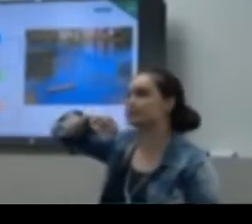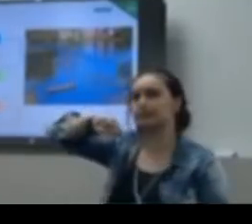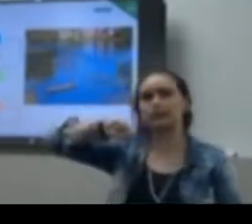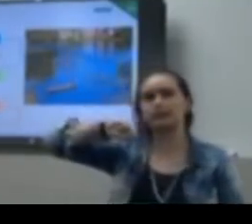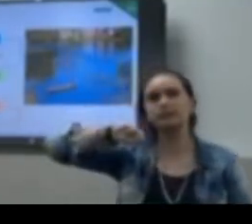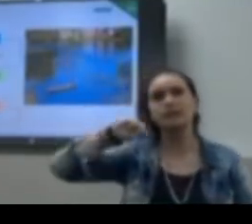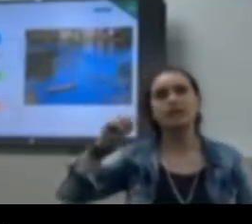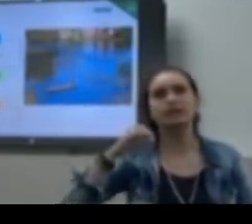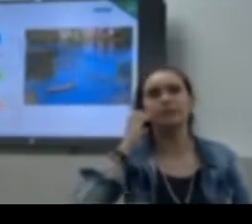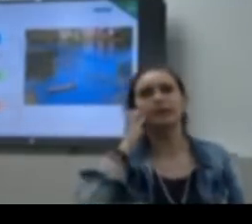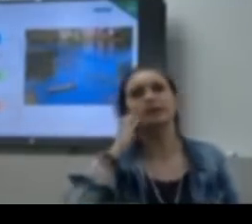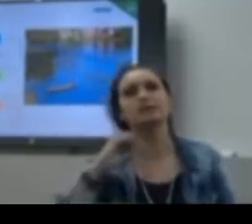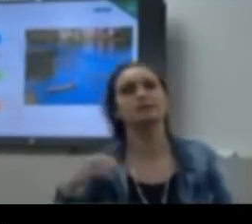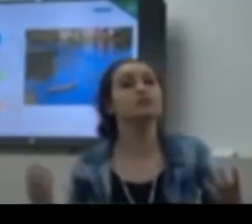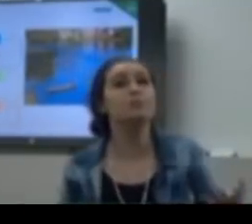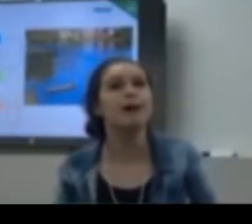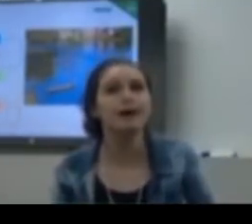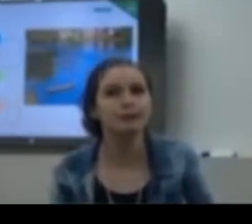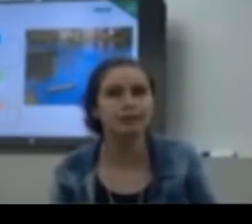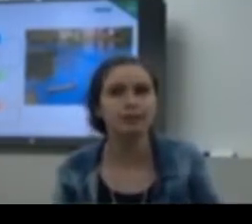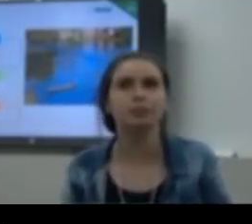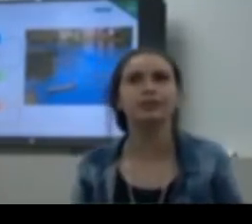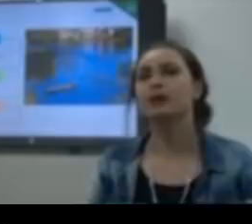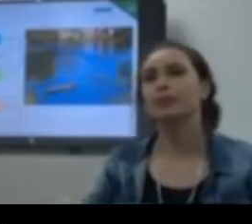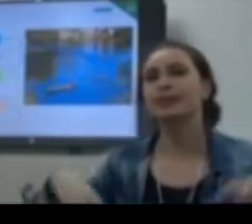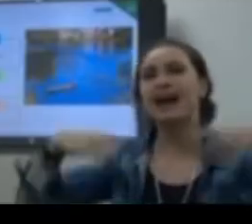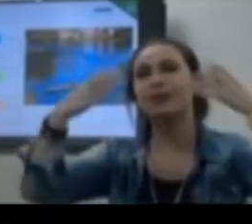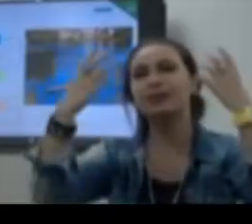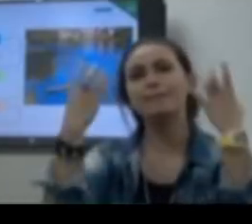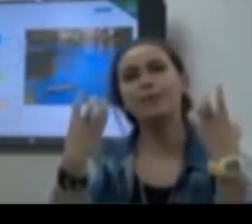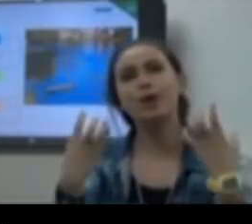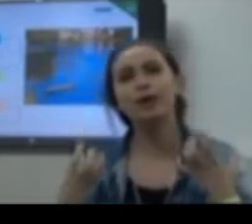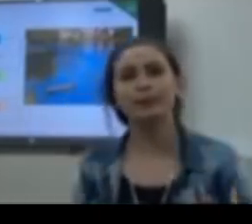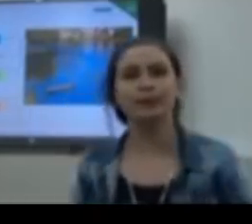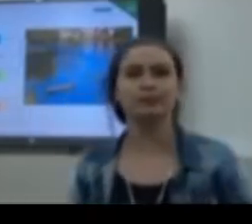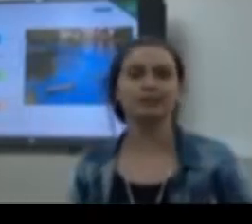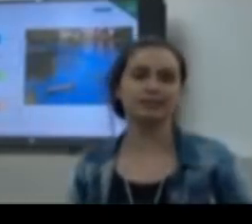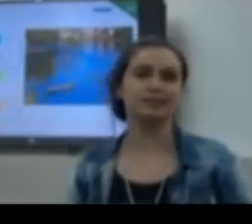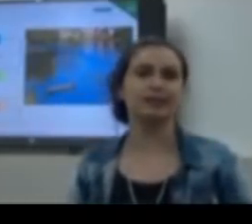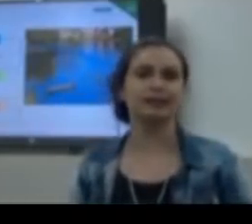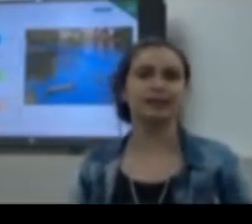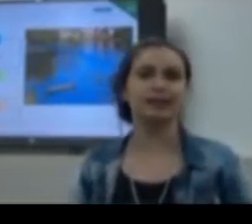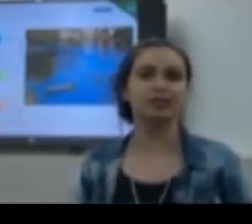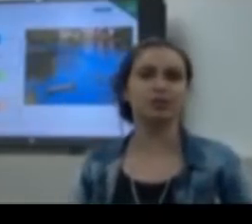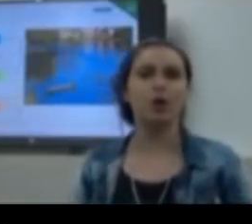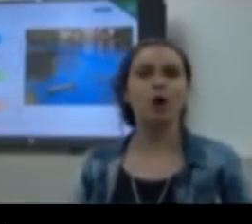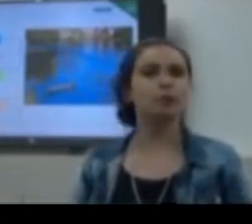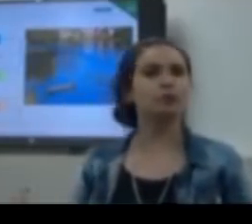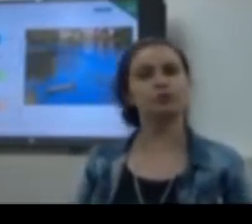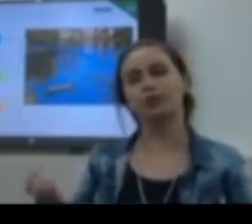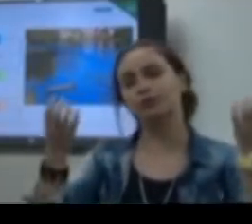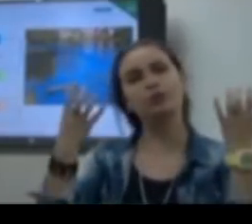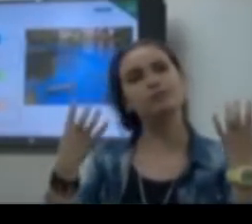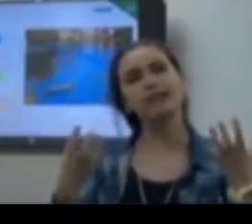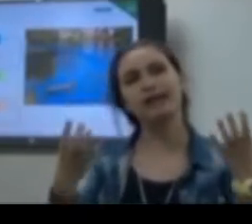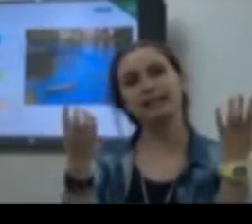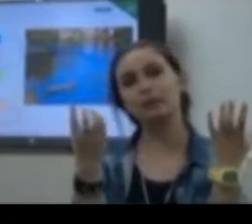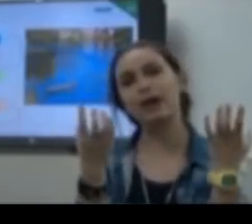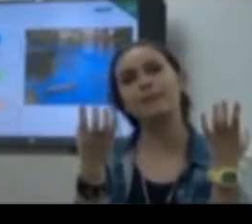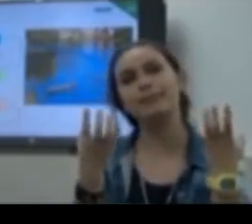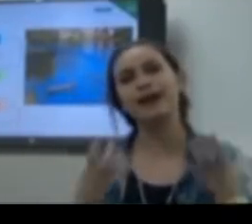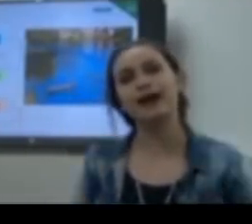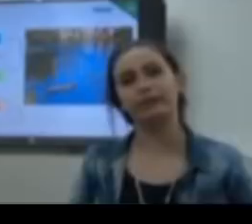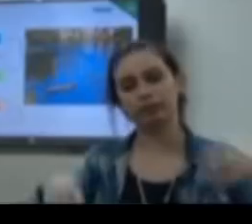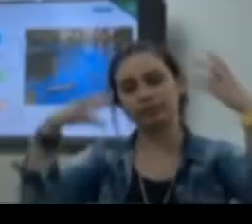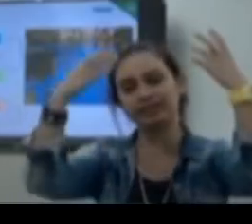de futebol ali das crianças, e tem uma criança andando de barco ali. Por quê? Porque a água demora para conseguir sair daquela região, porque o solo não